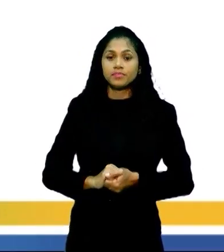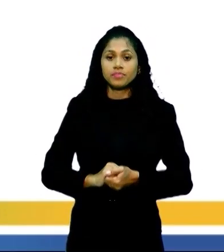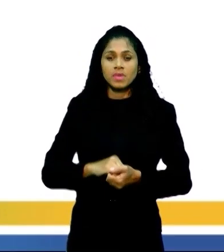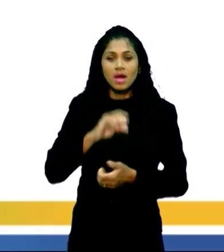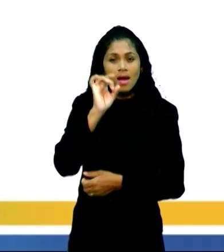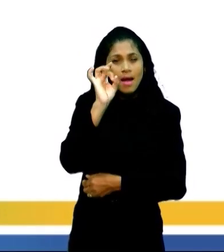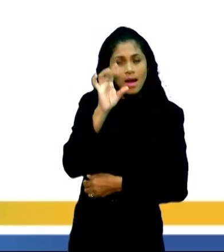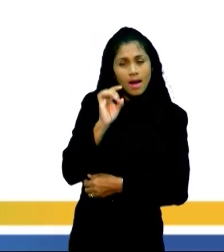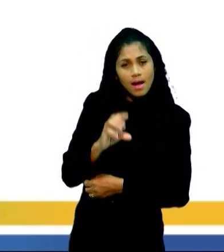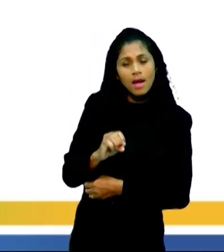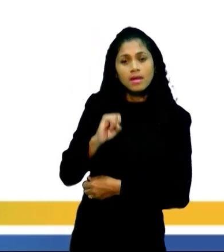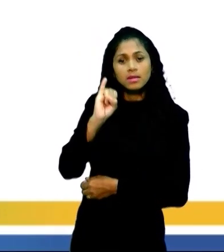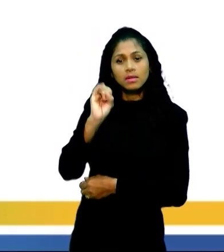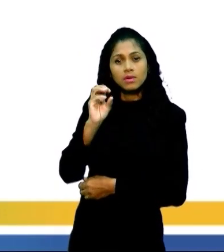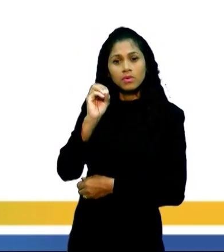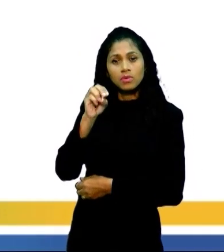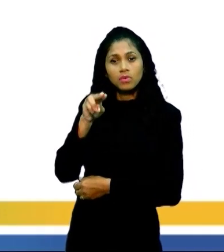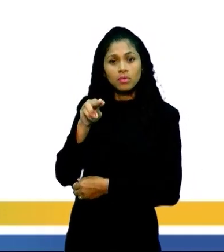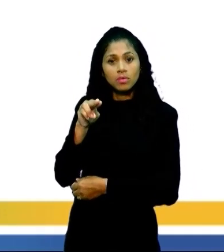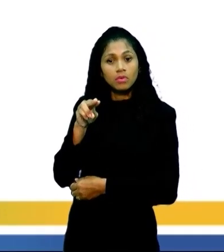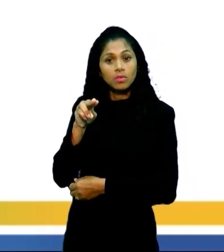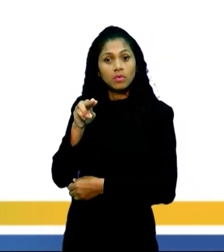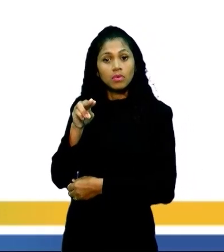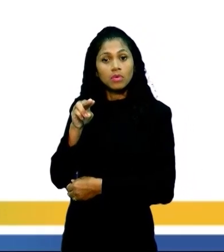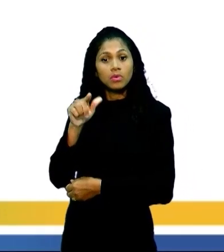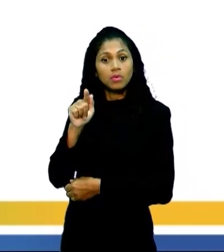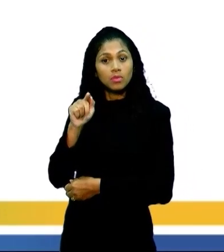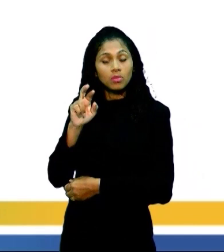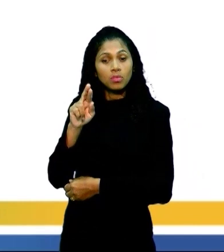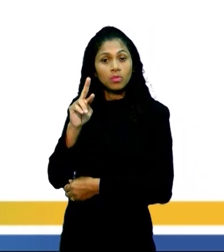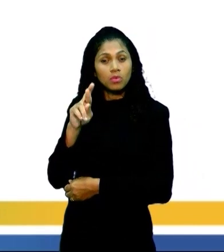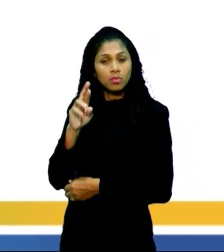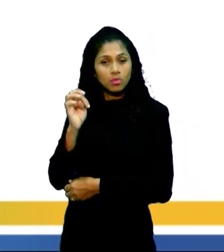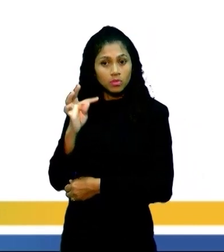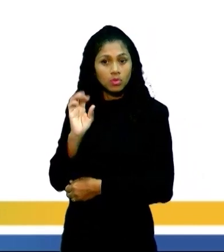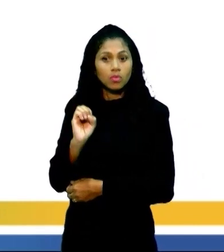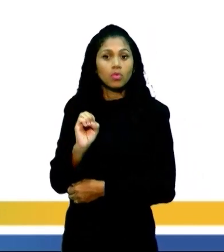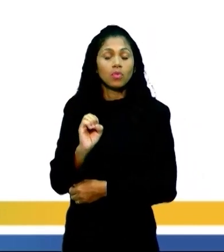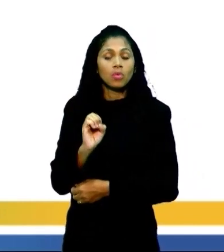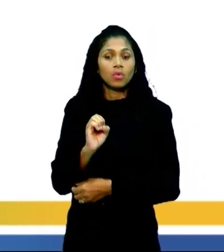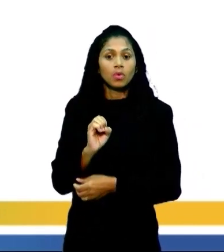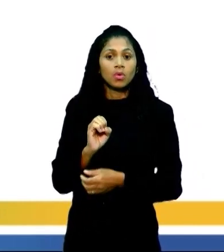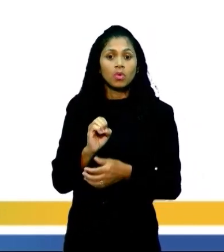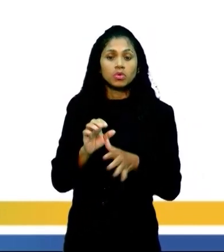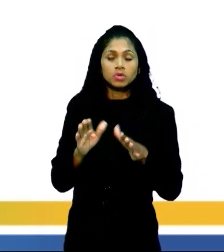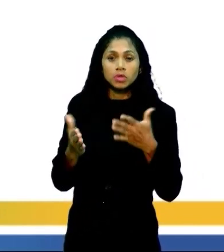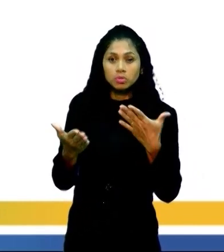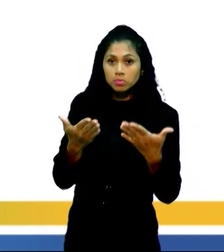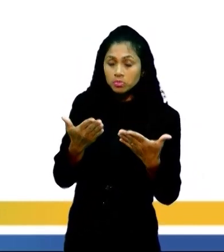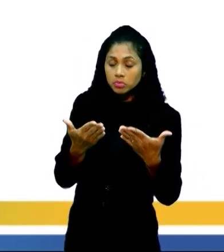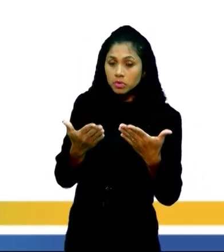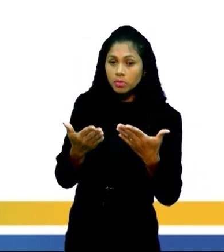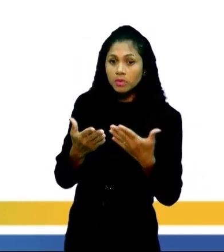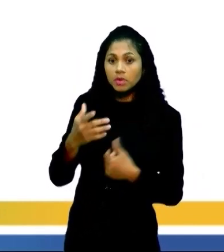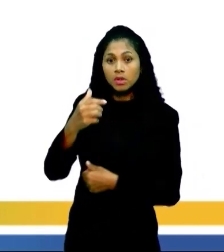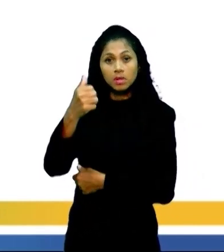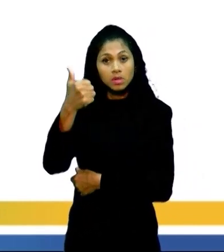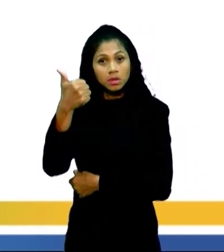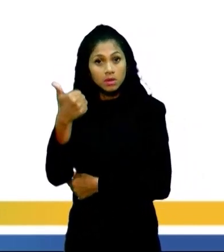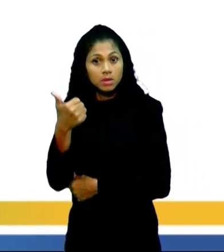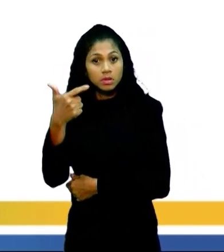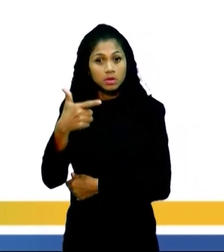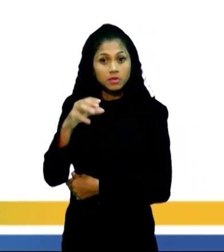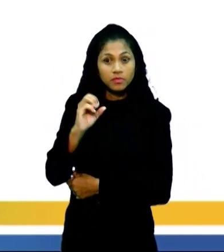respectivamente, 120, 150 e 180 porções. Para fazer a distribuição dos